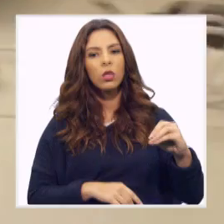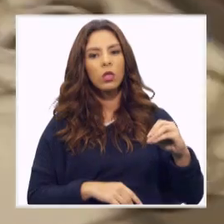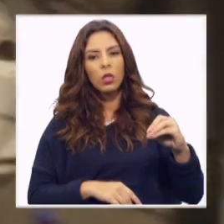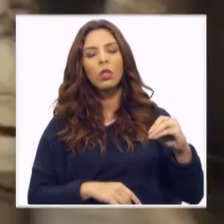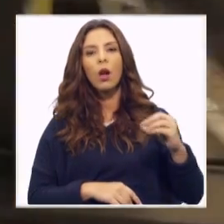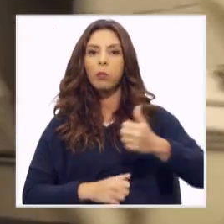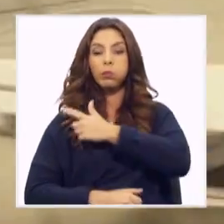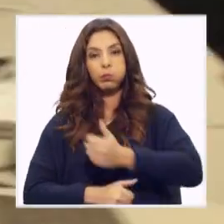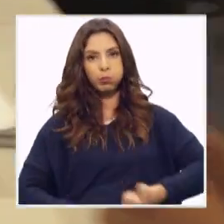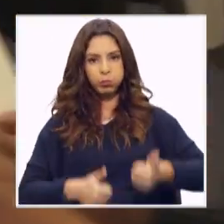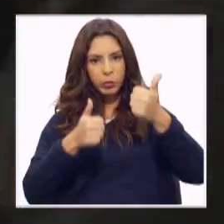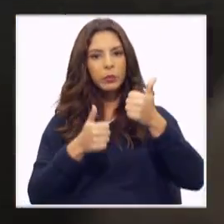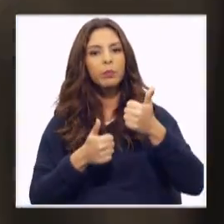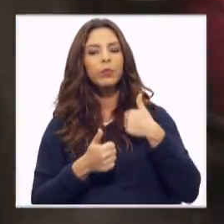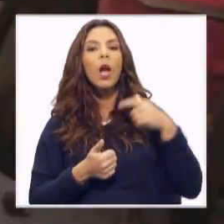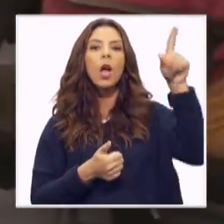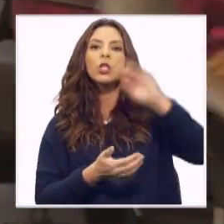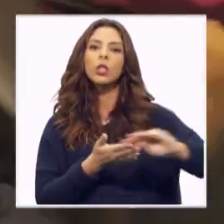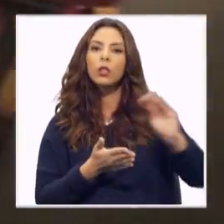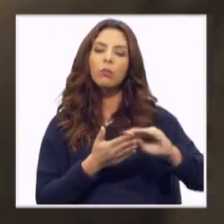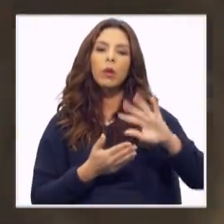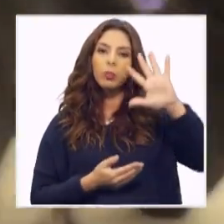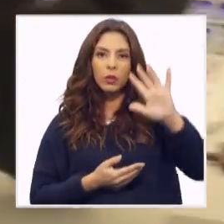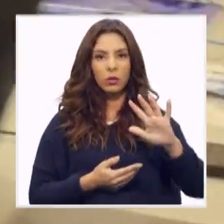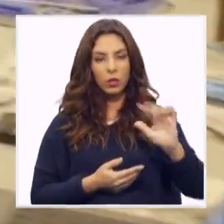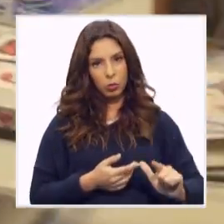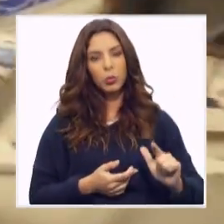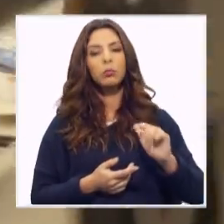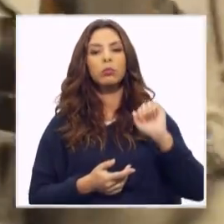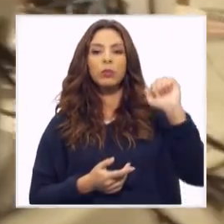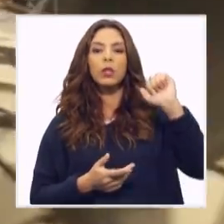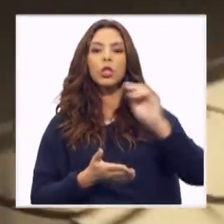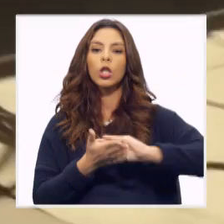Lisboa, é a nossa sede, mas estamos a montar um escritório